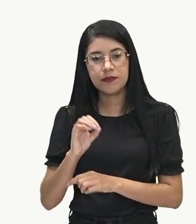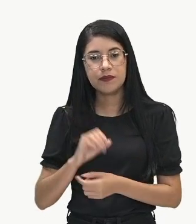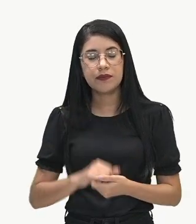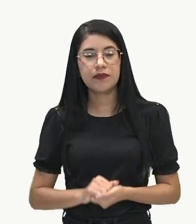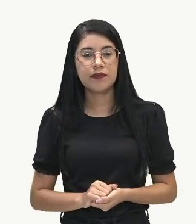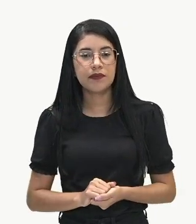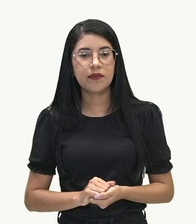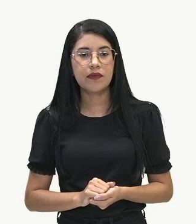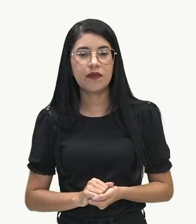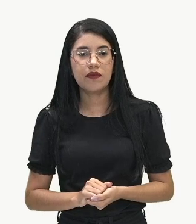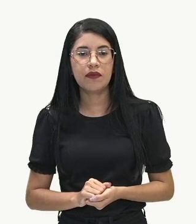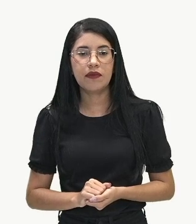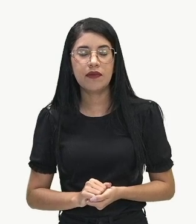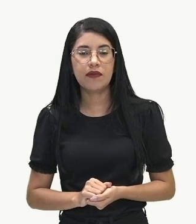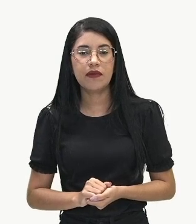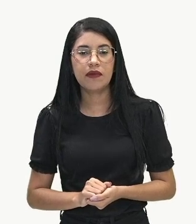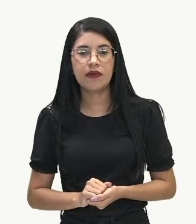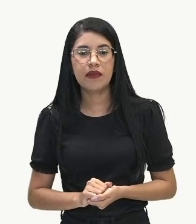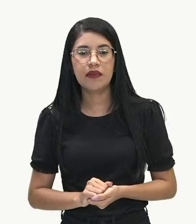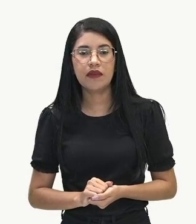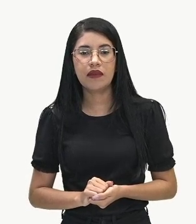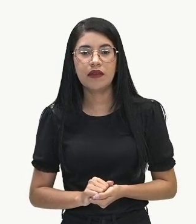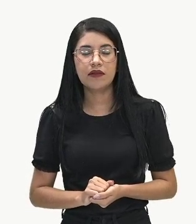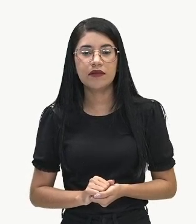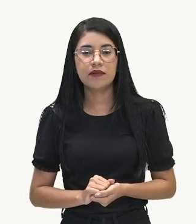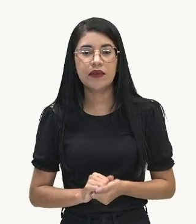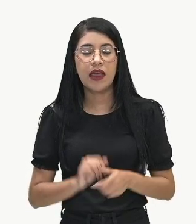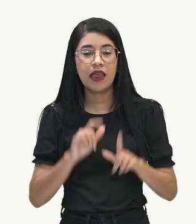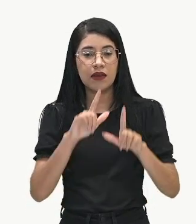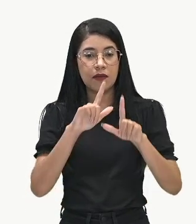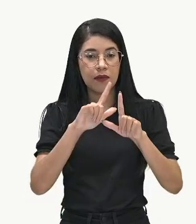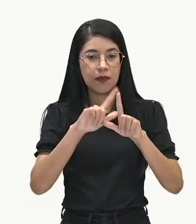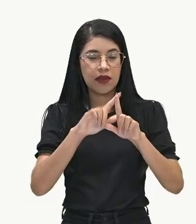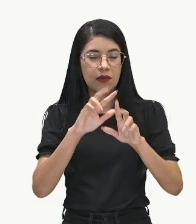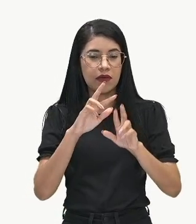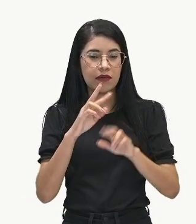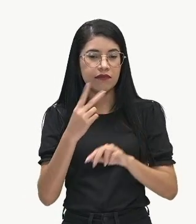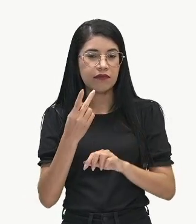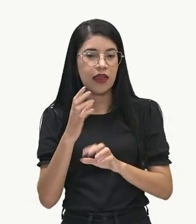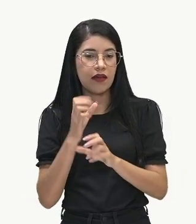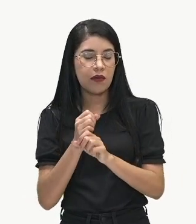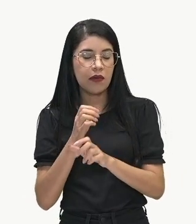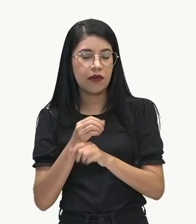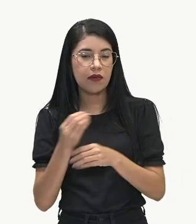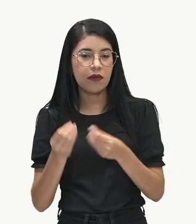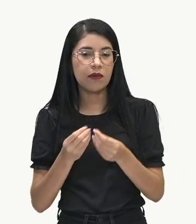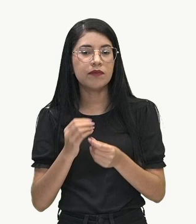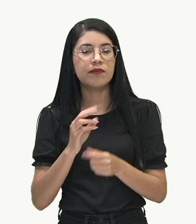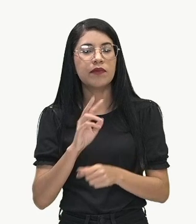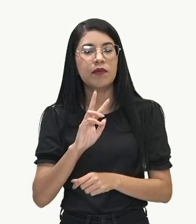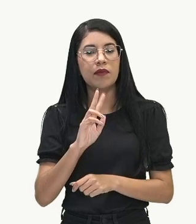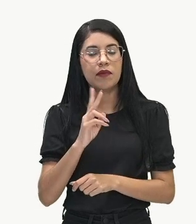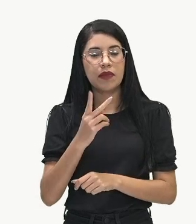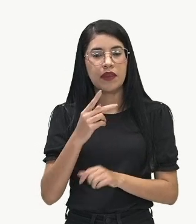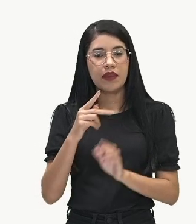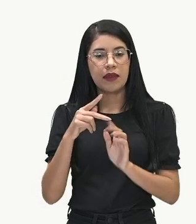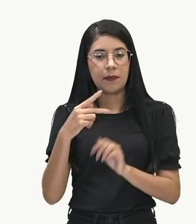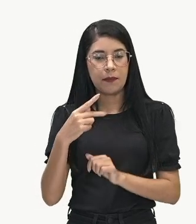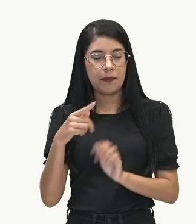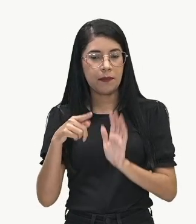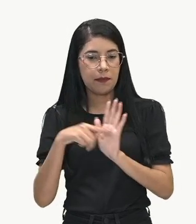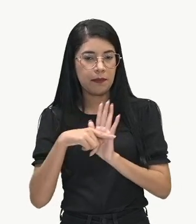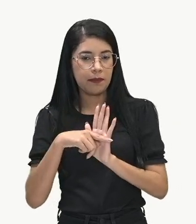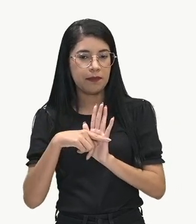é 0. Aí quando eu vou calcular o ΔH, que é igual a entalpia do produto menos a entalpia